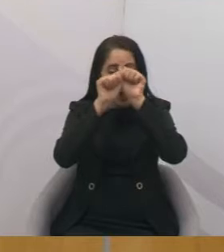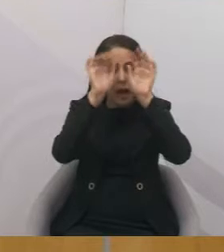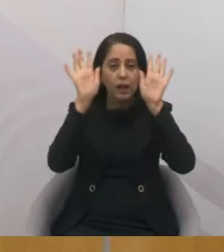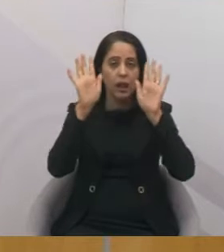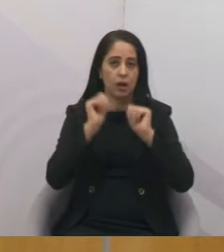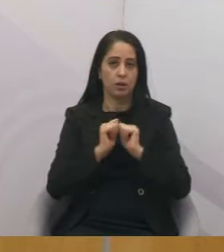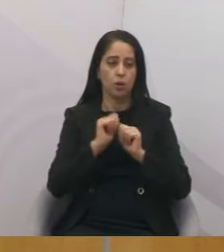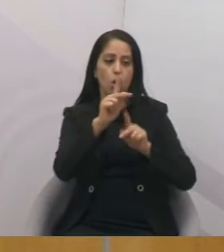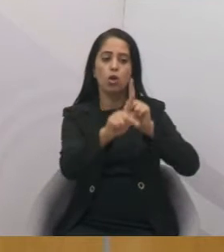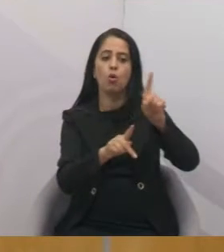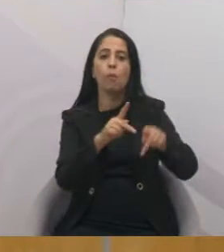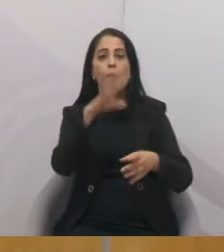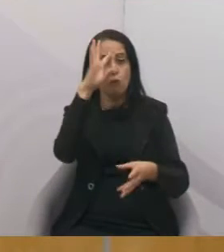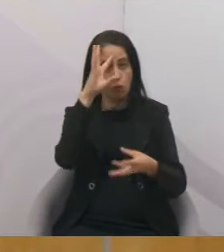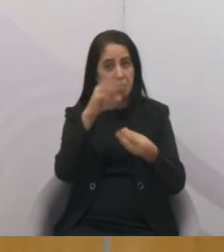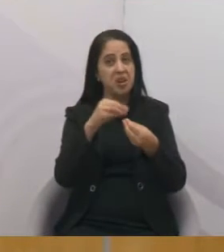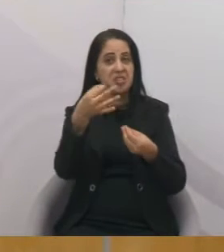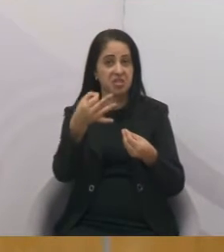o cidadão.